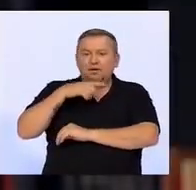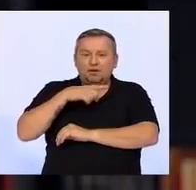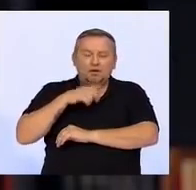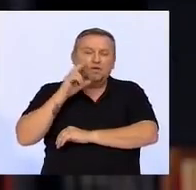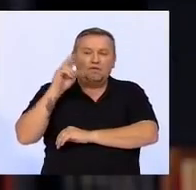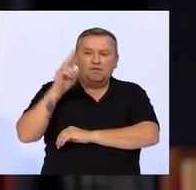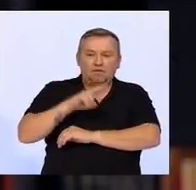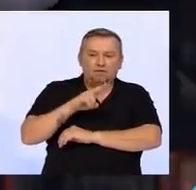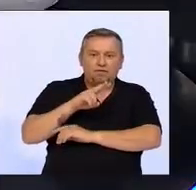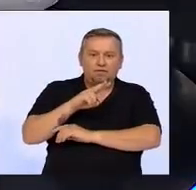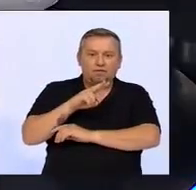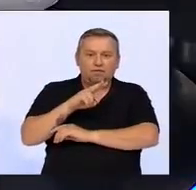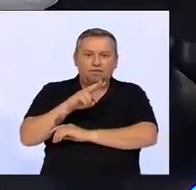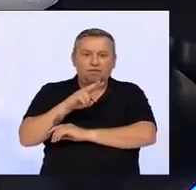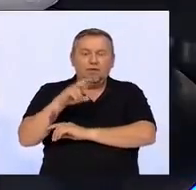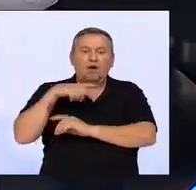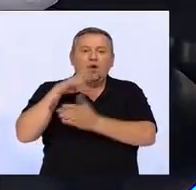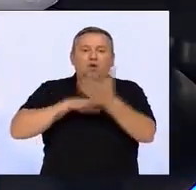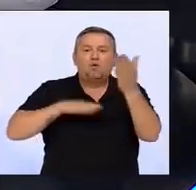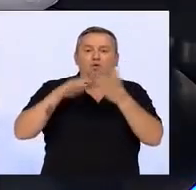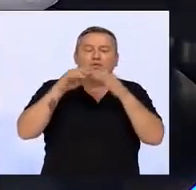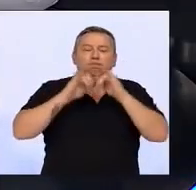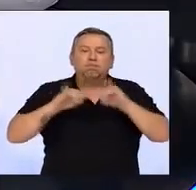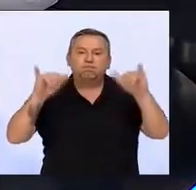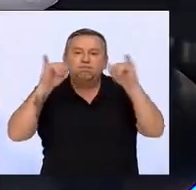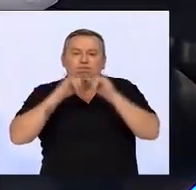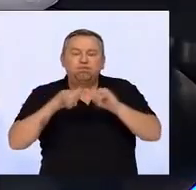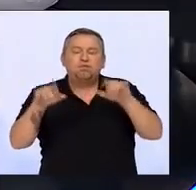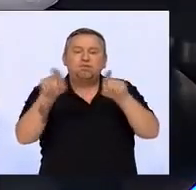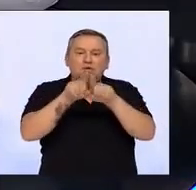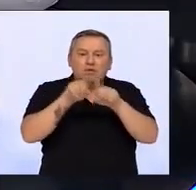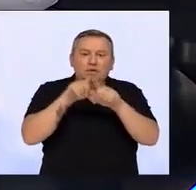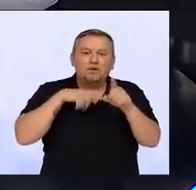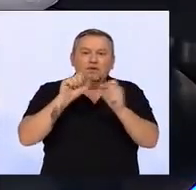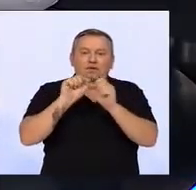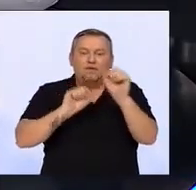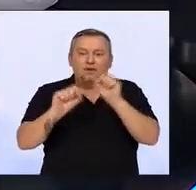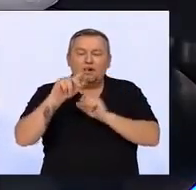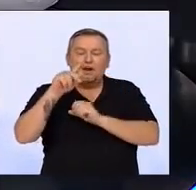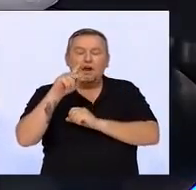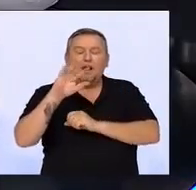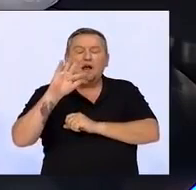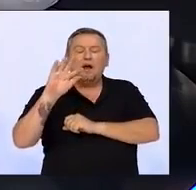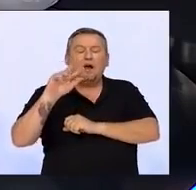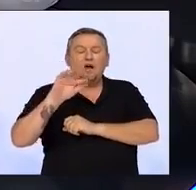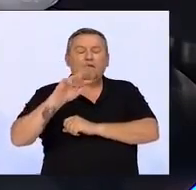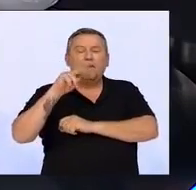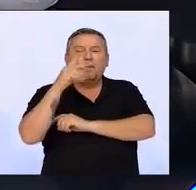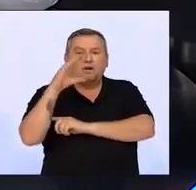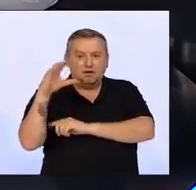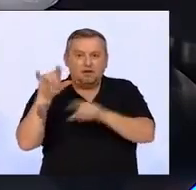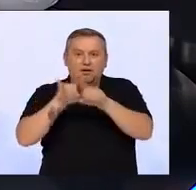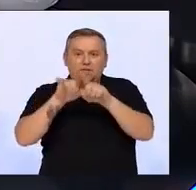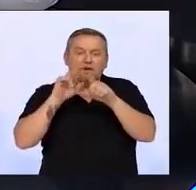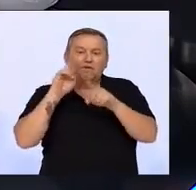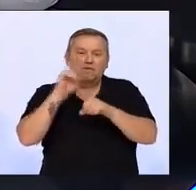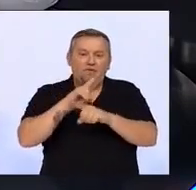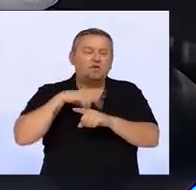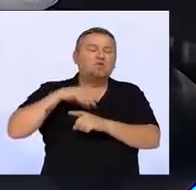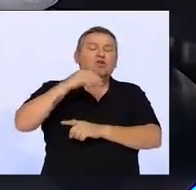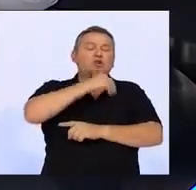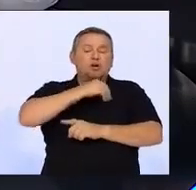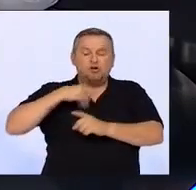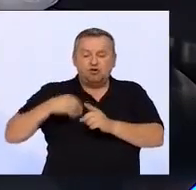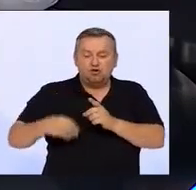considero muito as promoções e as programações da Fundação FHC, sempre que eu posso vou lá, são interessantíssimas, de trazer gente da China, dos Estados Unidos,